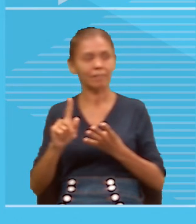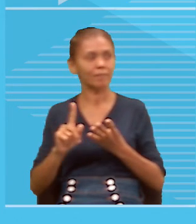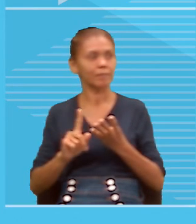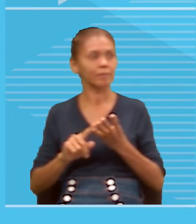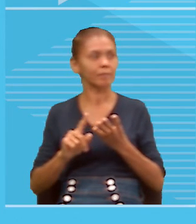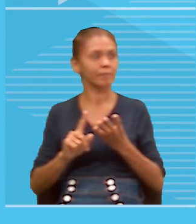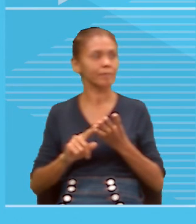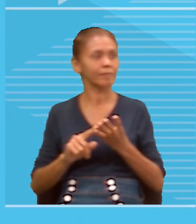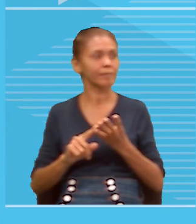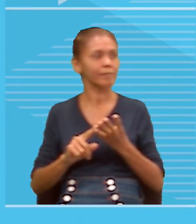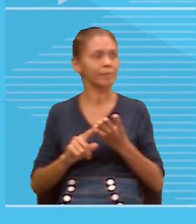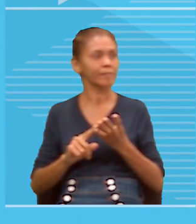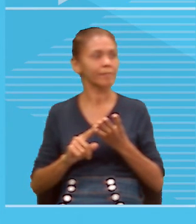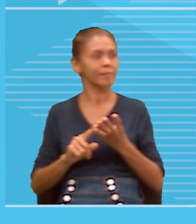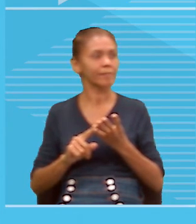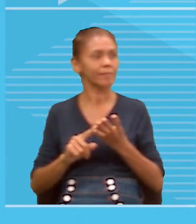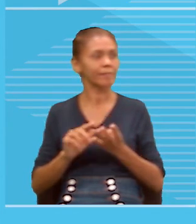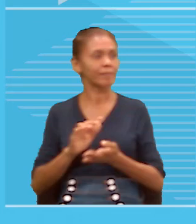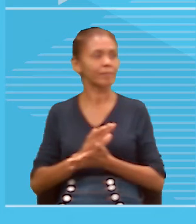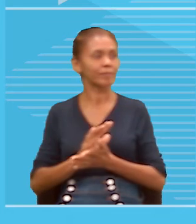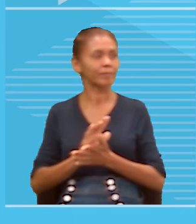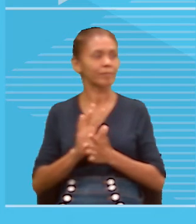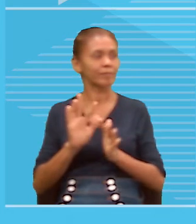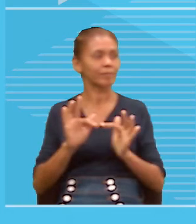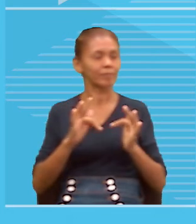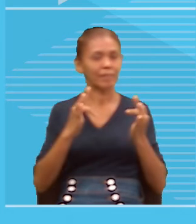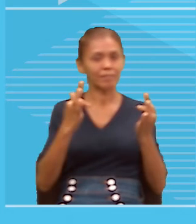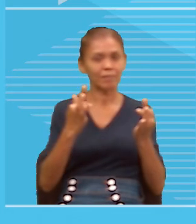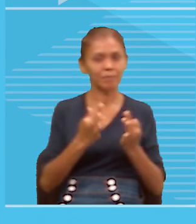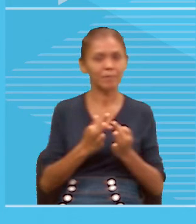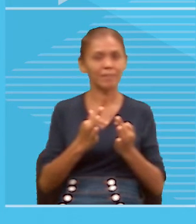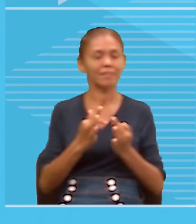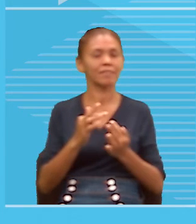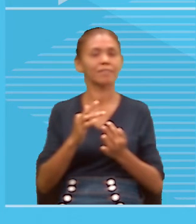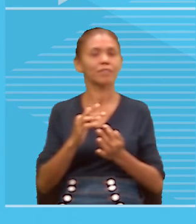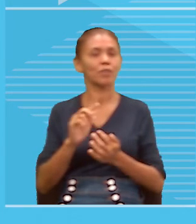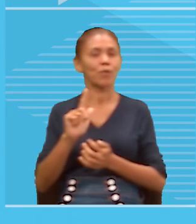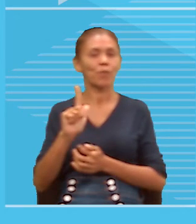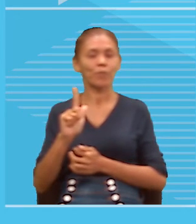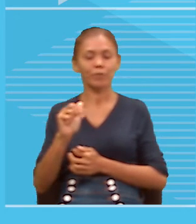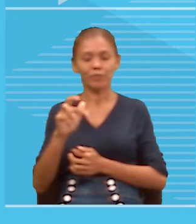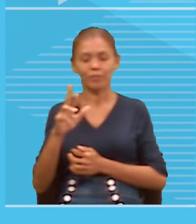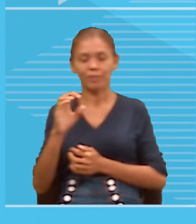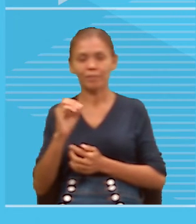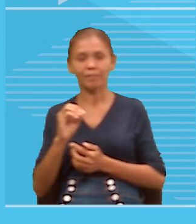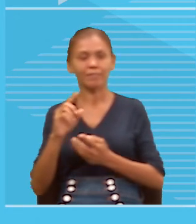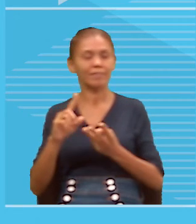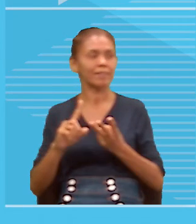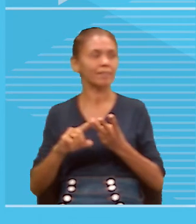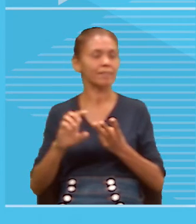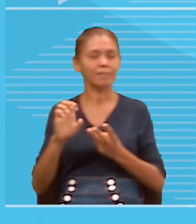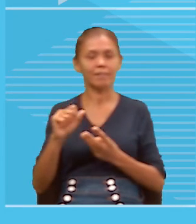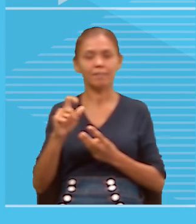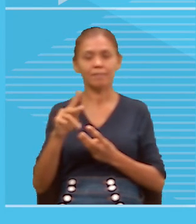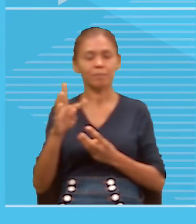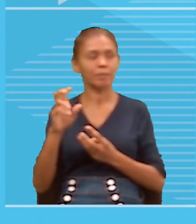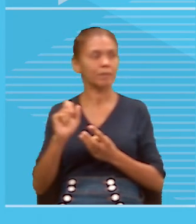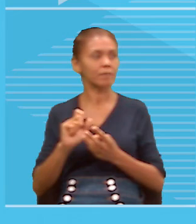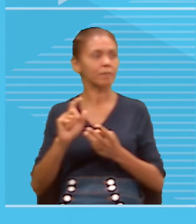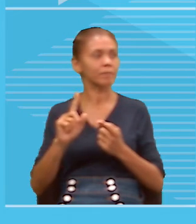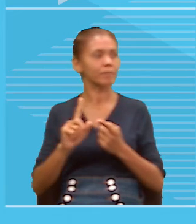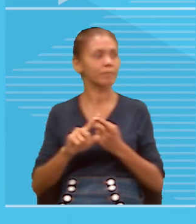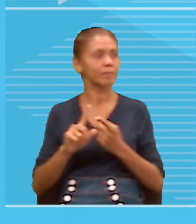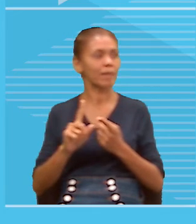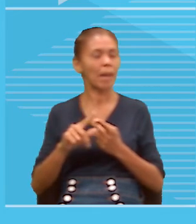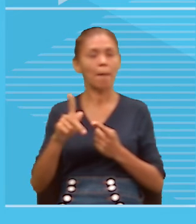ordem primata aí vem as famílias os gêneros e as espécies na ordem primata nós temos aqui